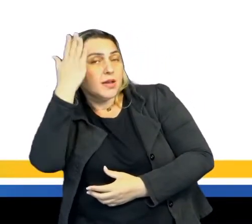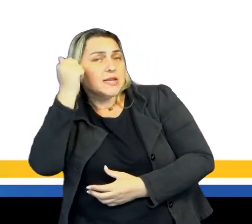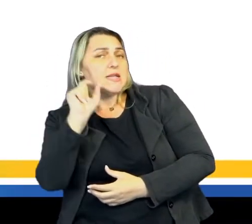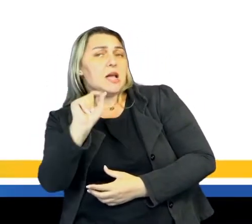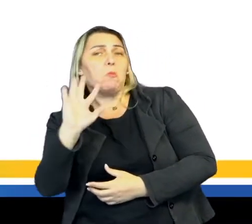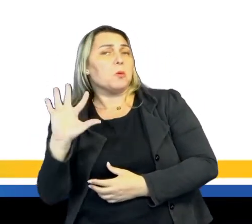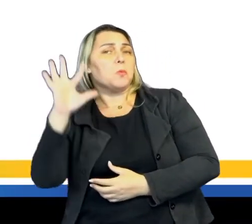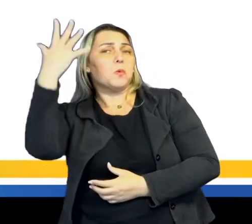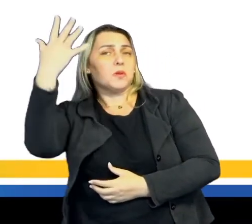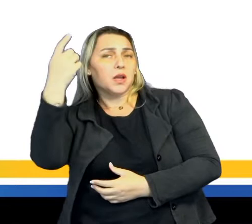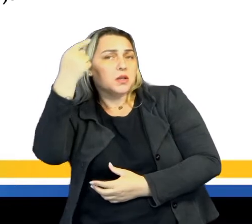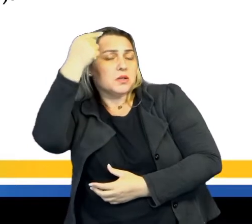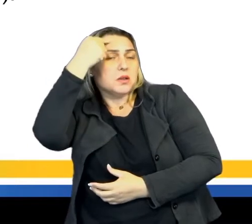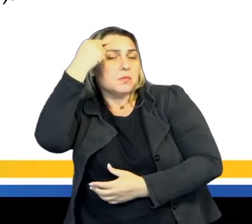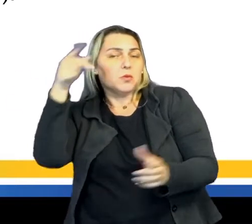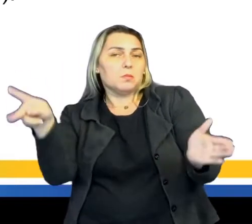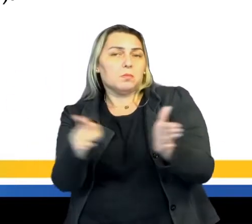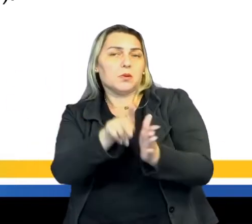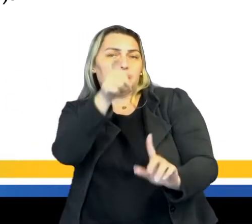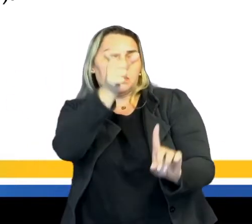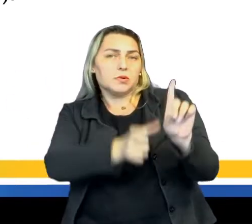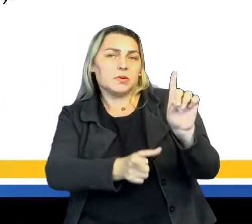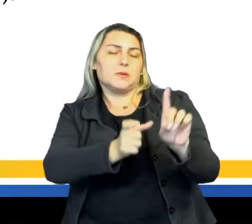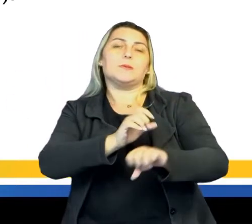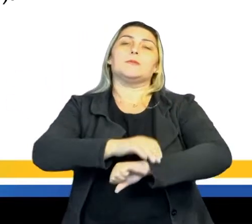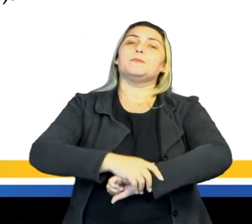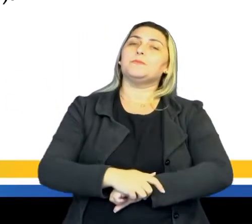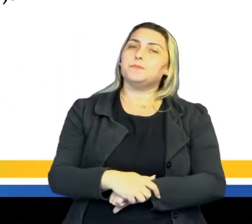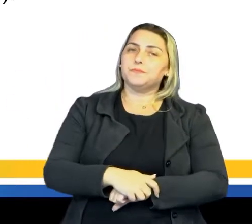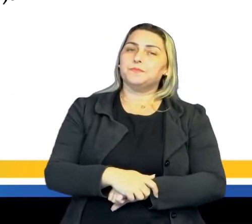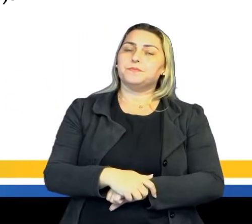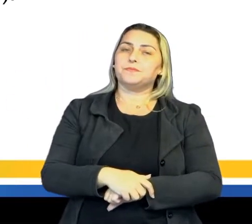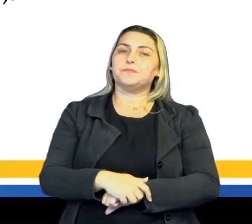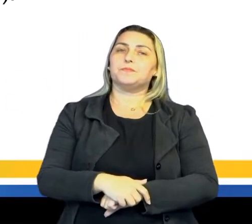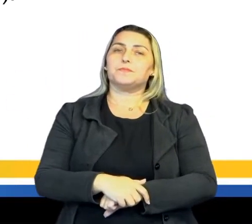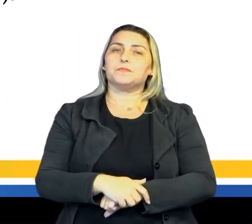que acontece na cabeça dos personagens.